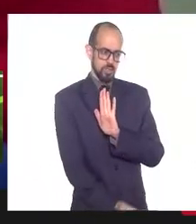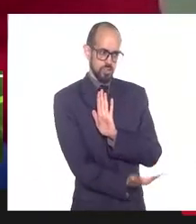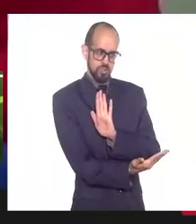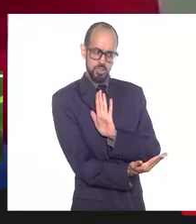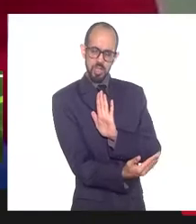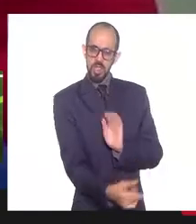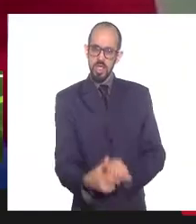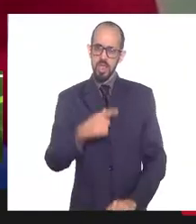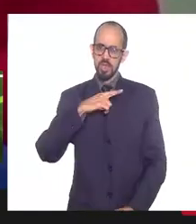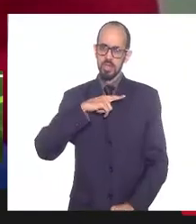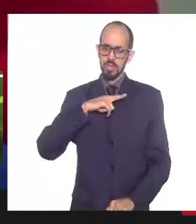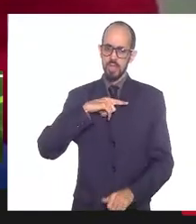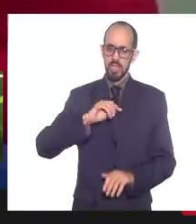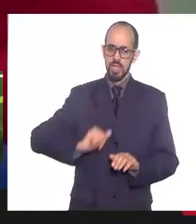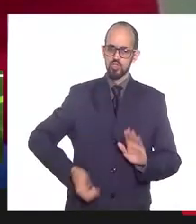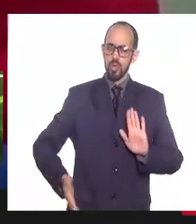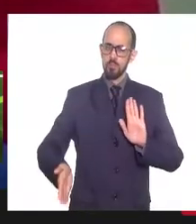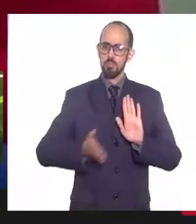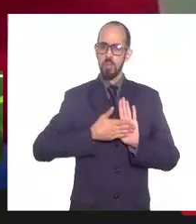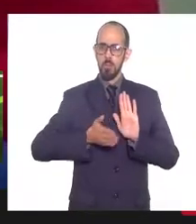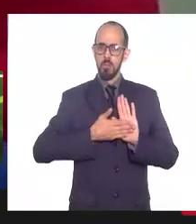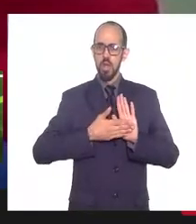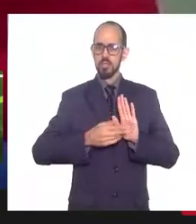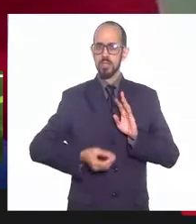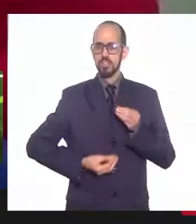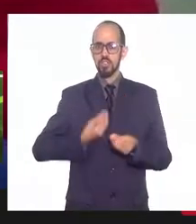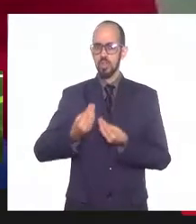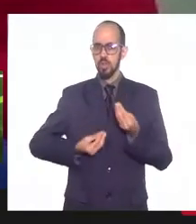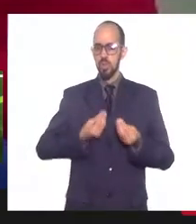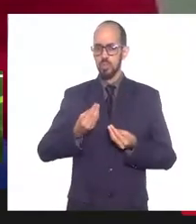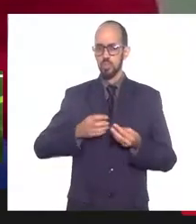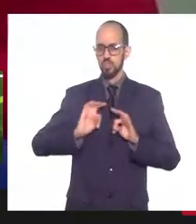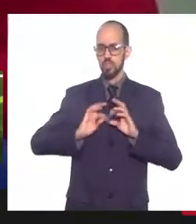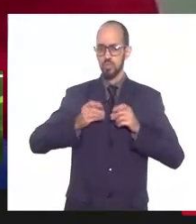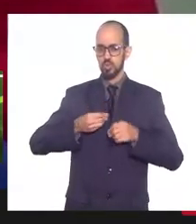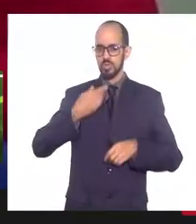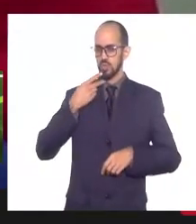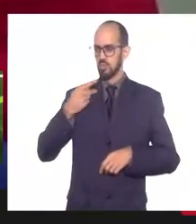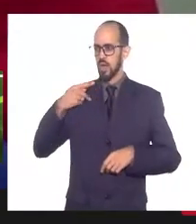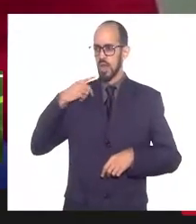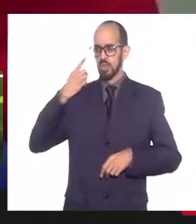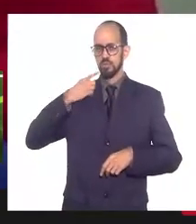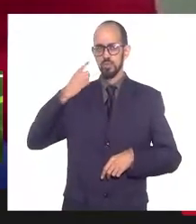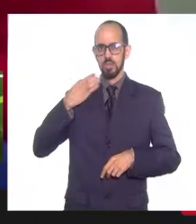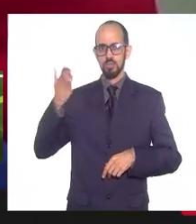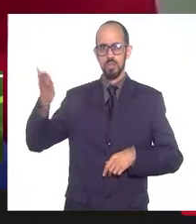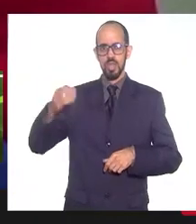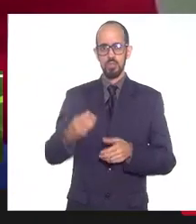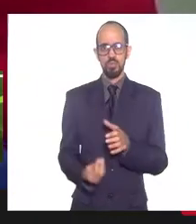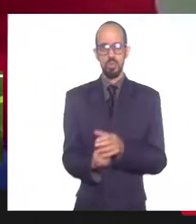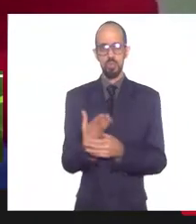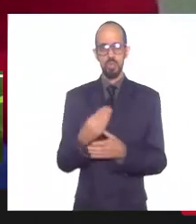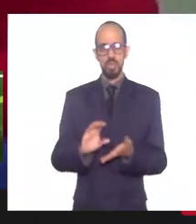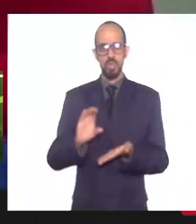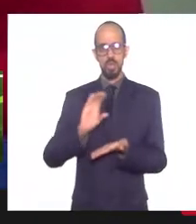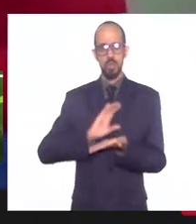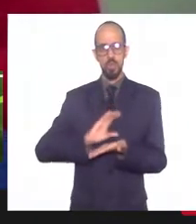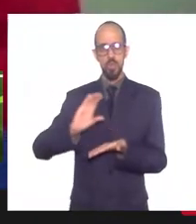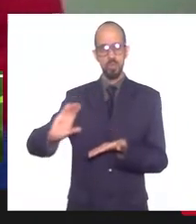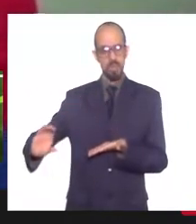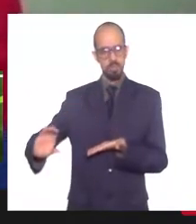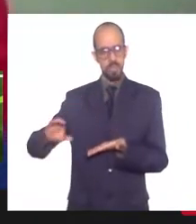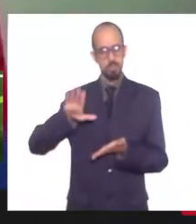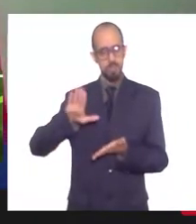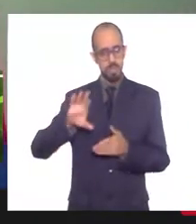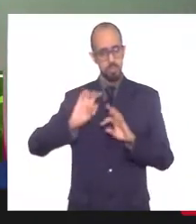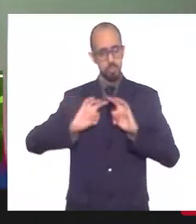sua previsão daquilo que é dito aos deputados no momento da elaboração do orçamento. Mas entre aquilo